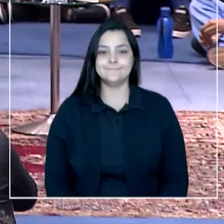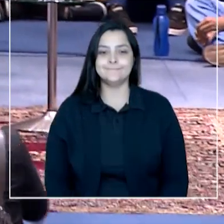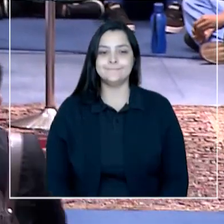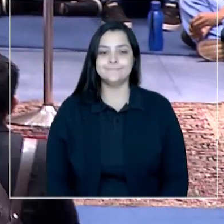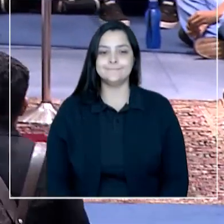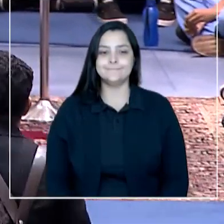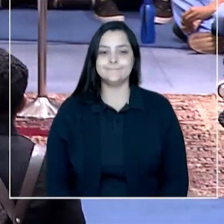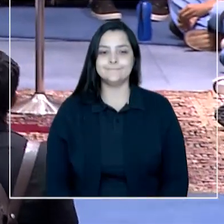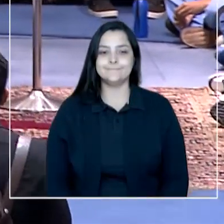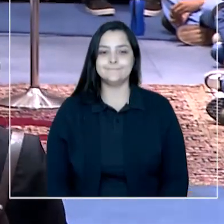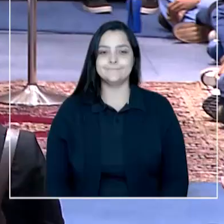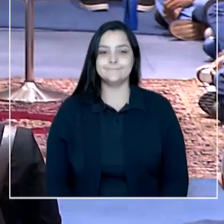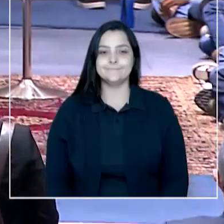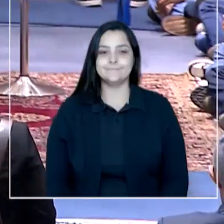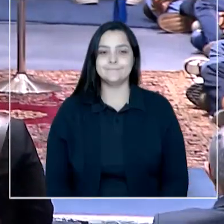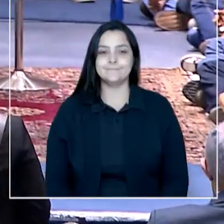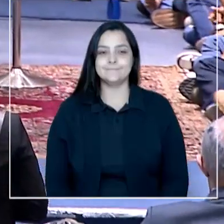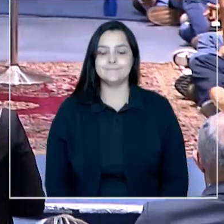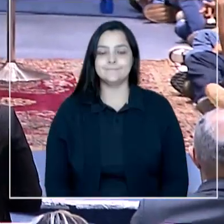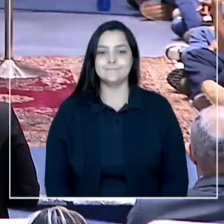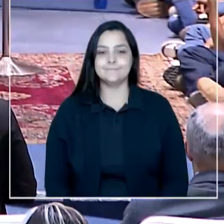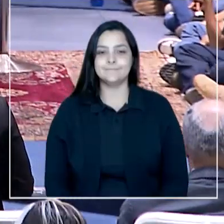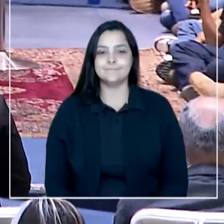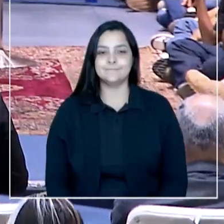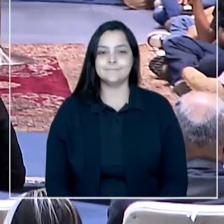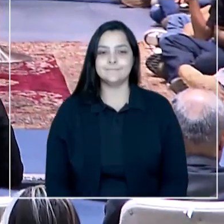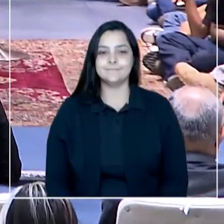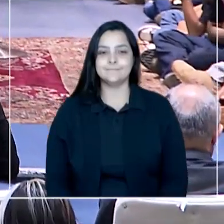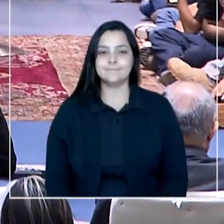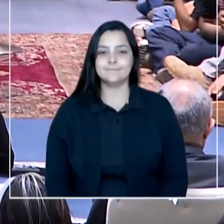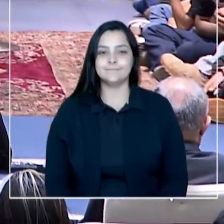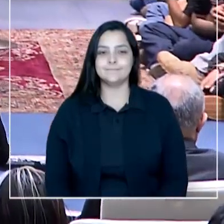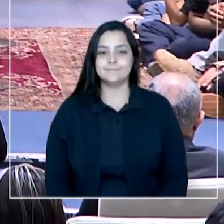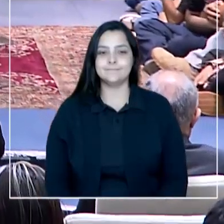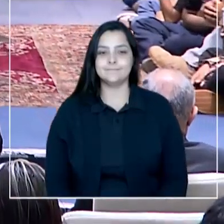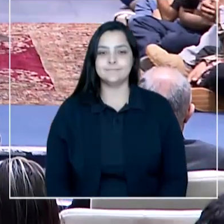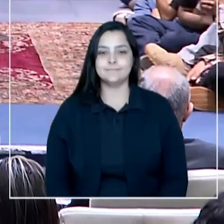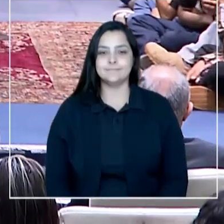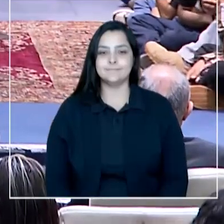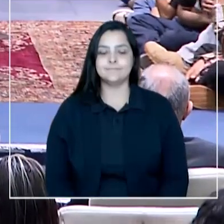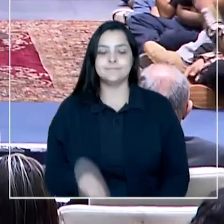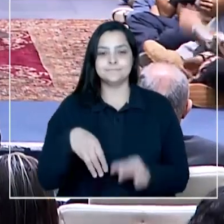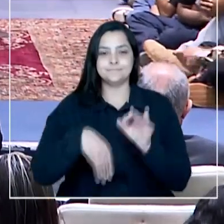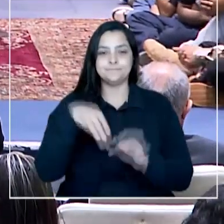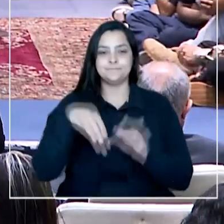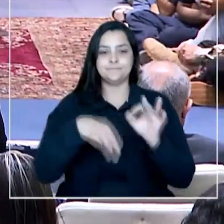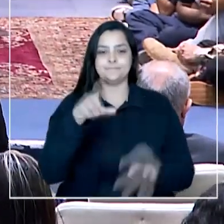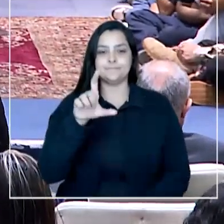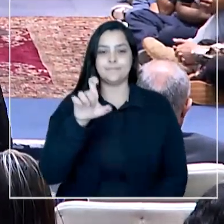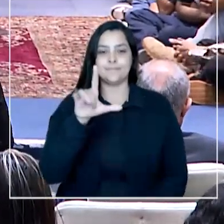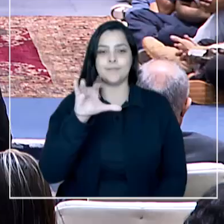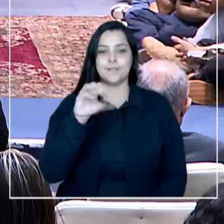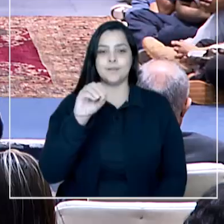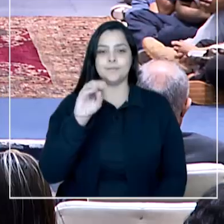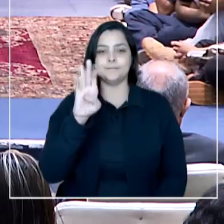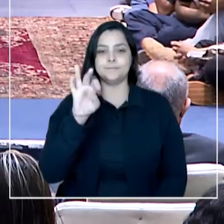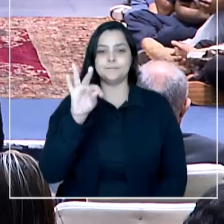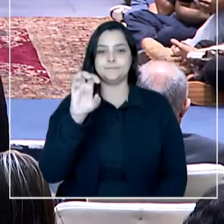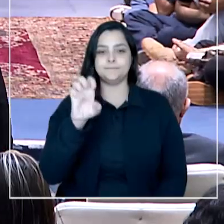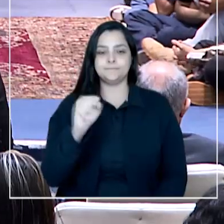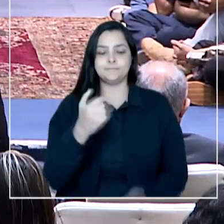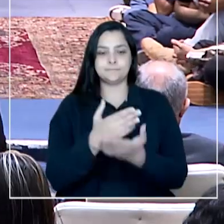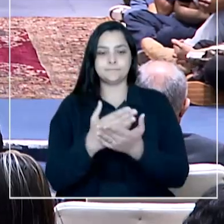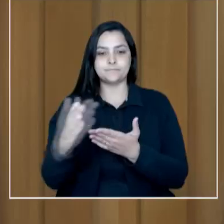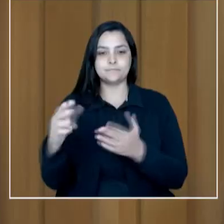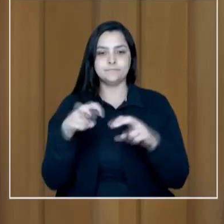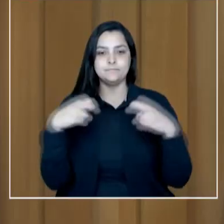Tem a palavra, Sua Excelência, o senhor ministro Lélio Bentes Correia, para início da